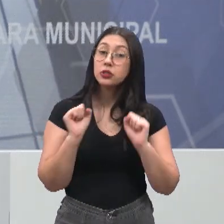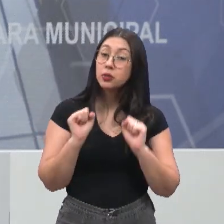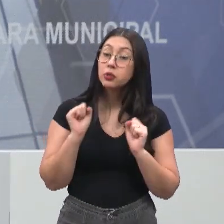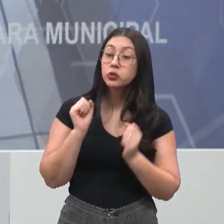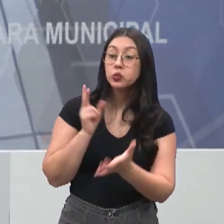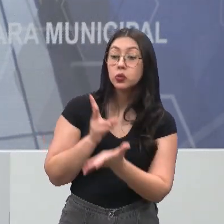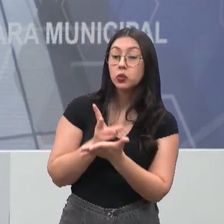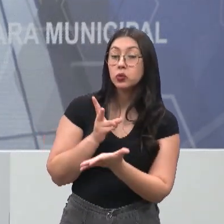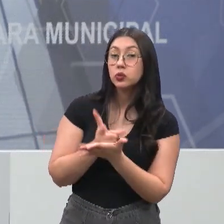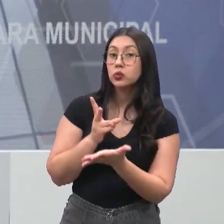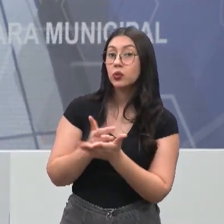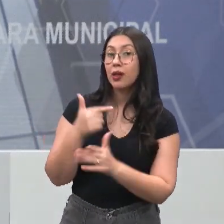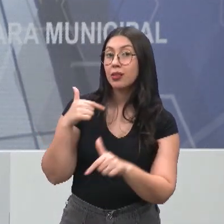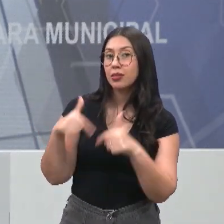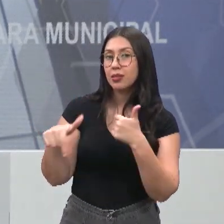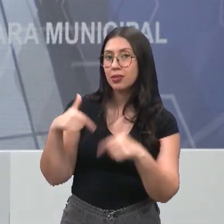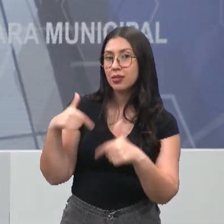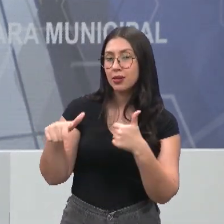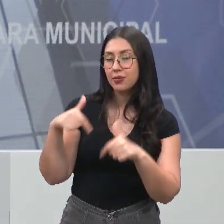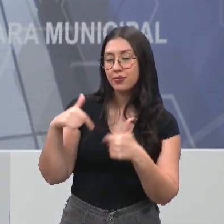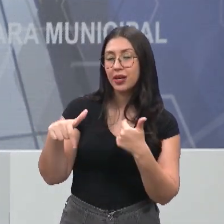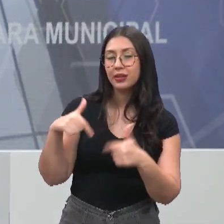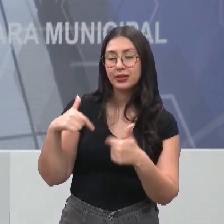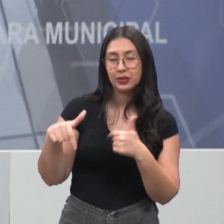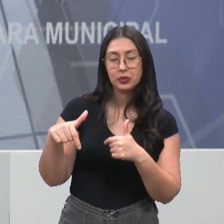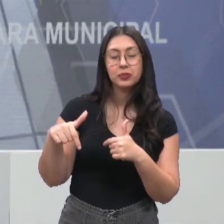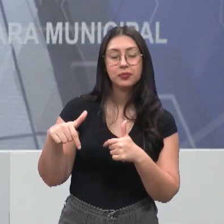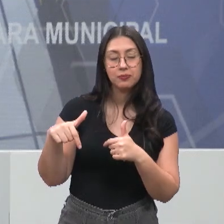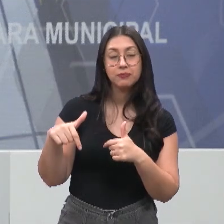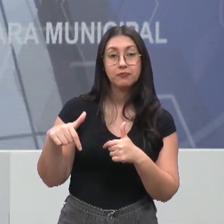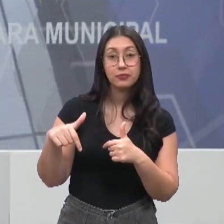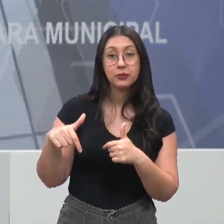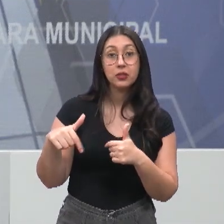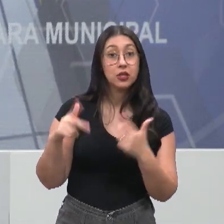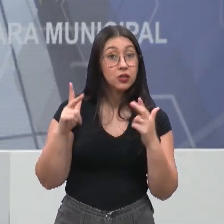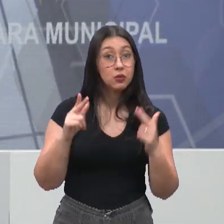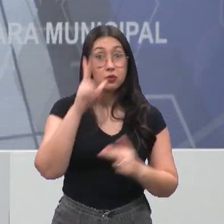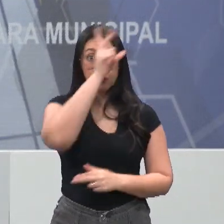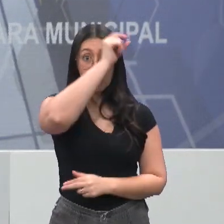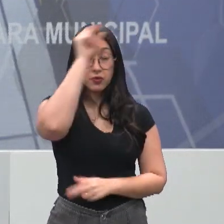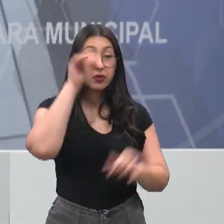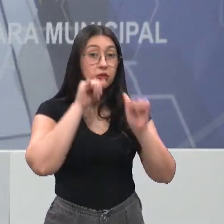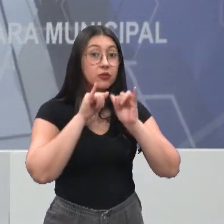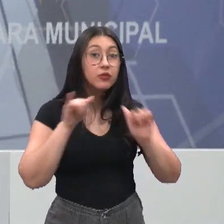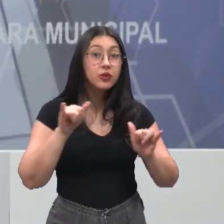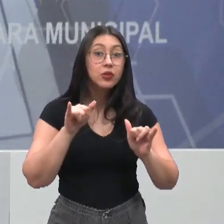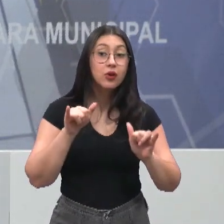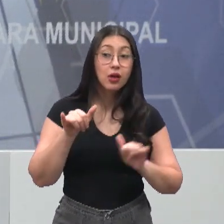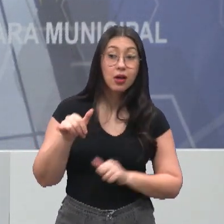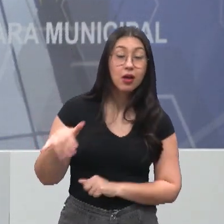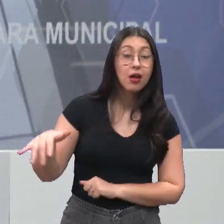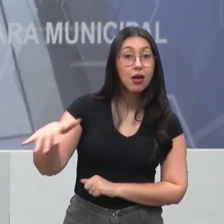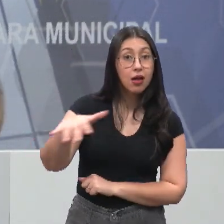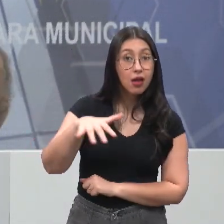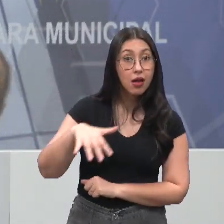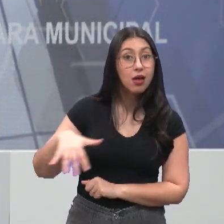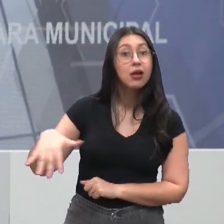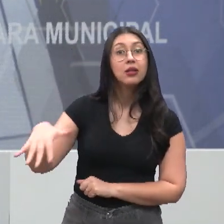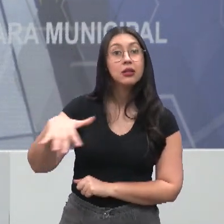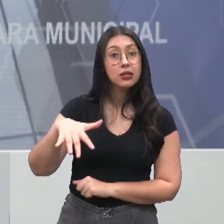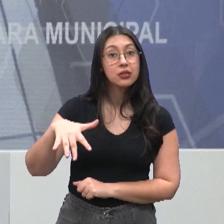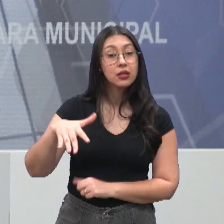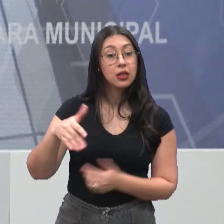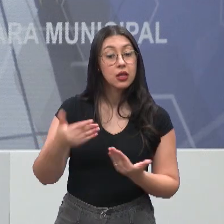continuar trabalhando aqui na nossa cidade, como o próprio prefeito disse, né, eles carregam, eles